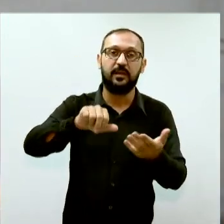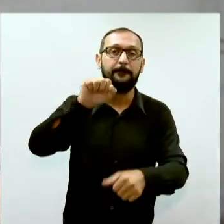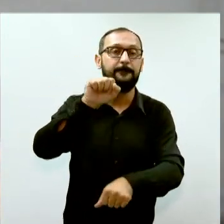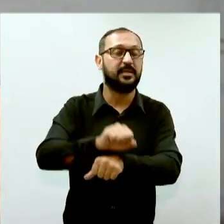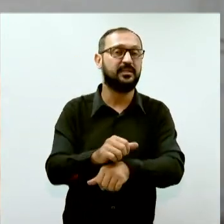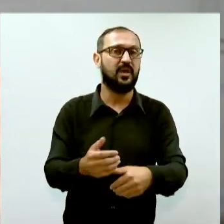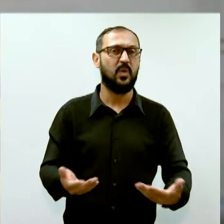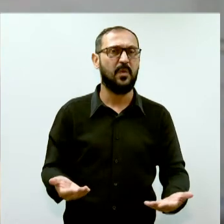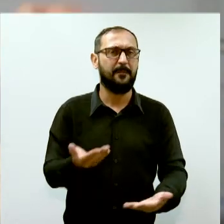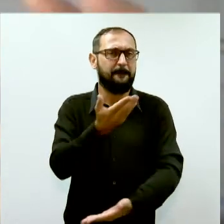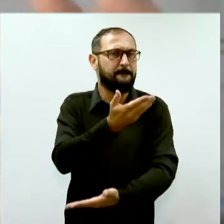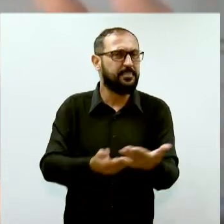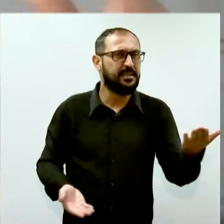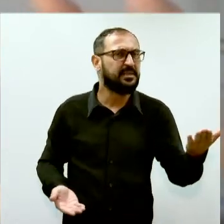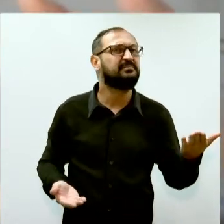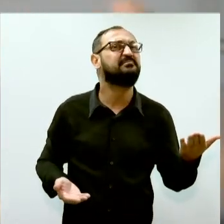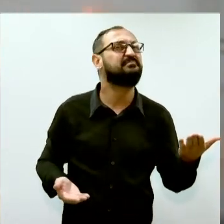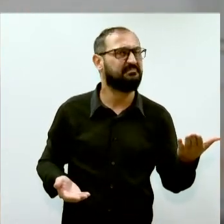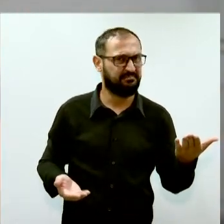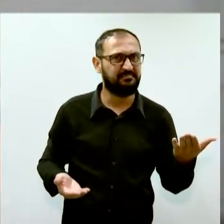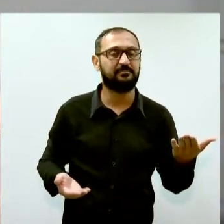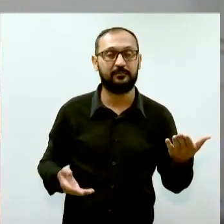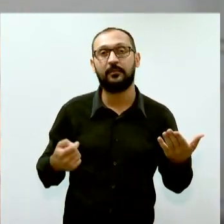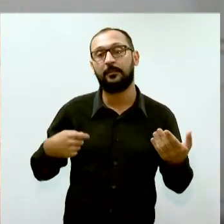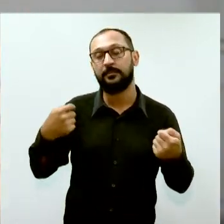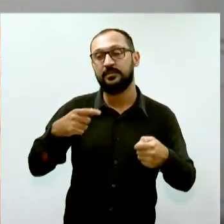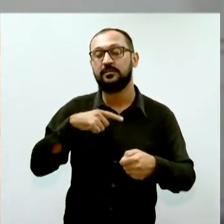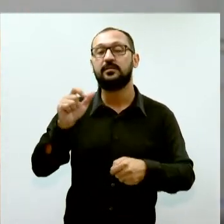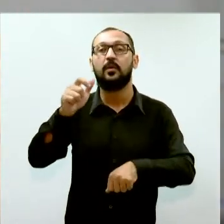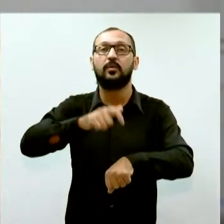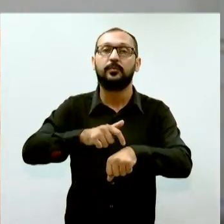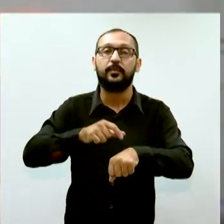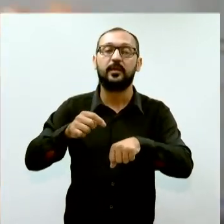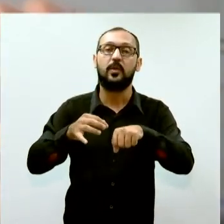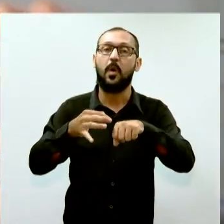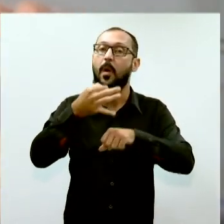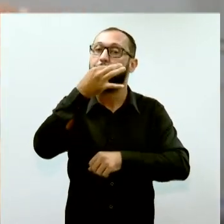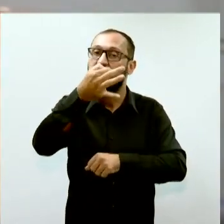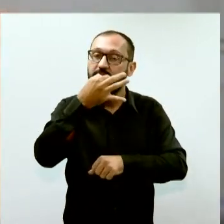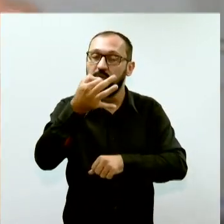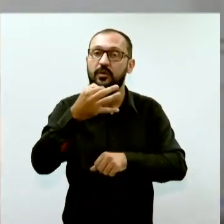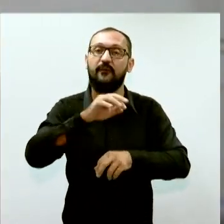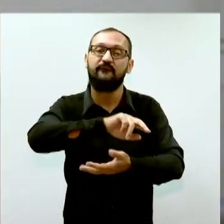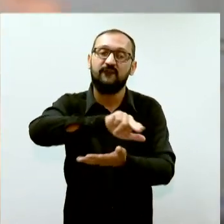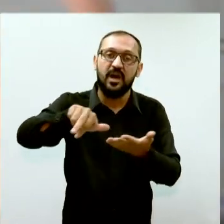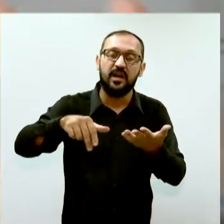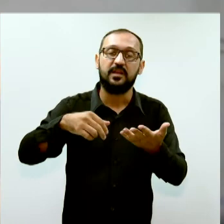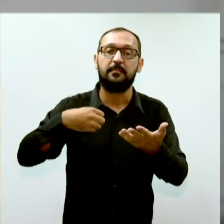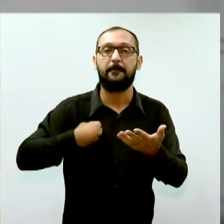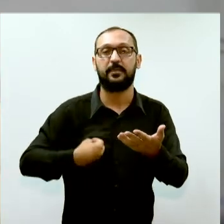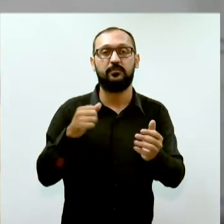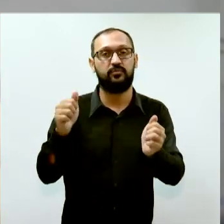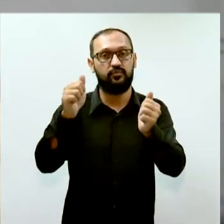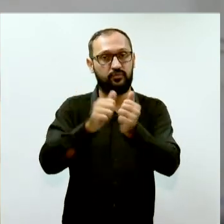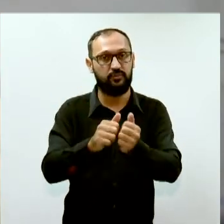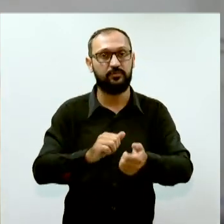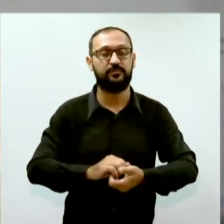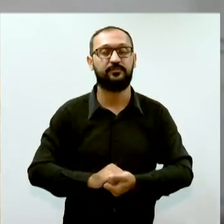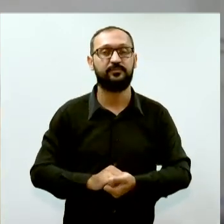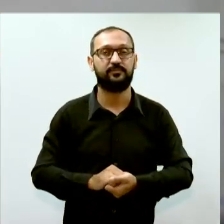aí. Eu acho importantíssimo ter outras vozes e opiniões participando dessa cadeia do